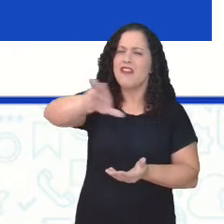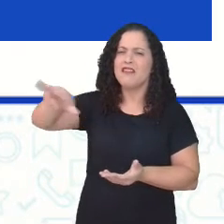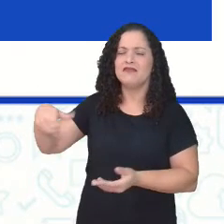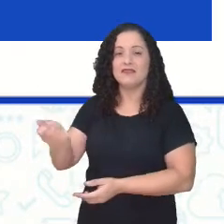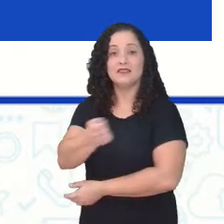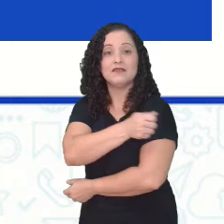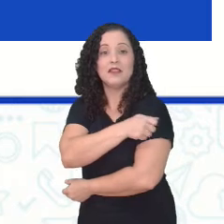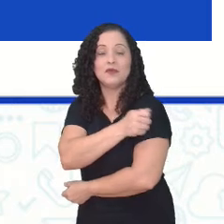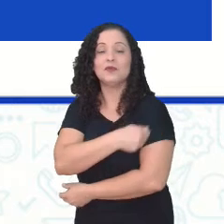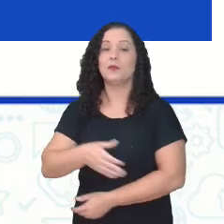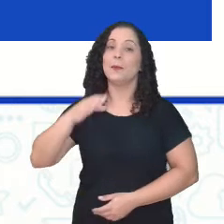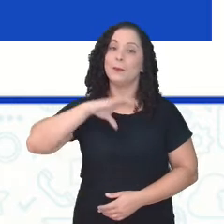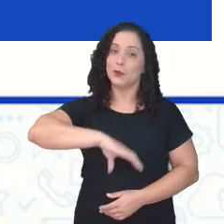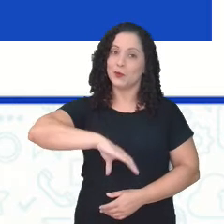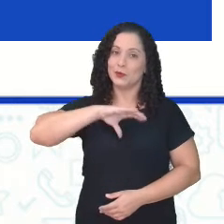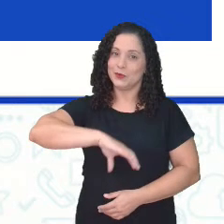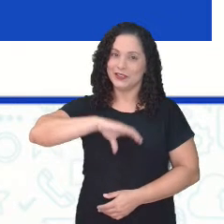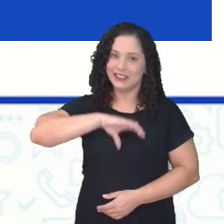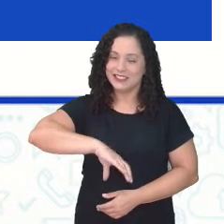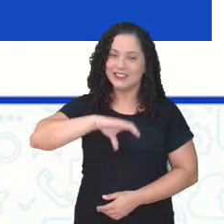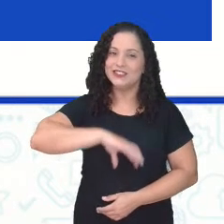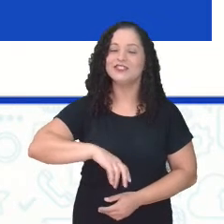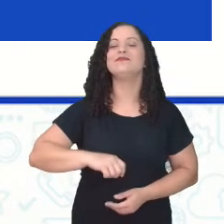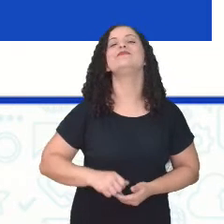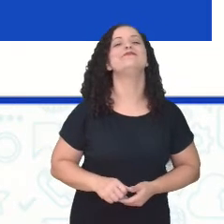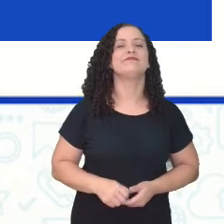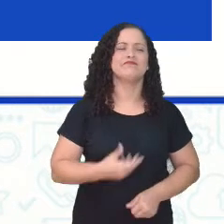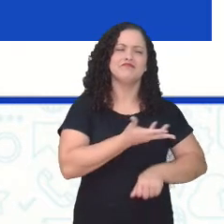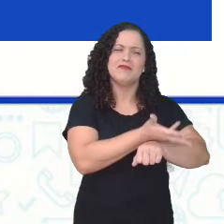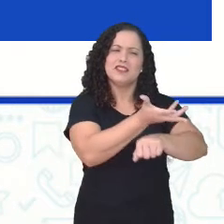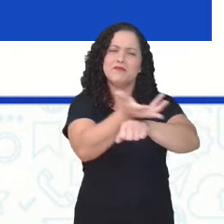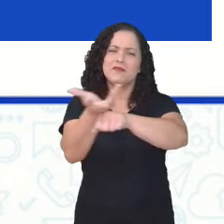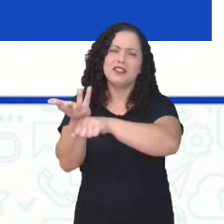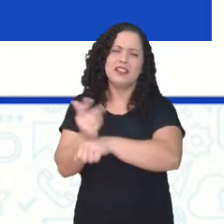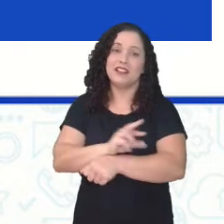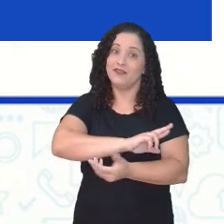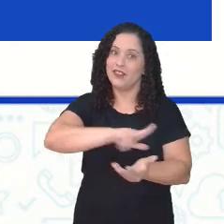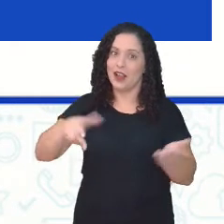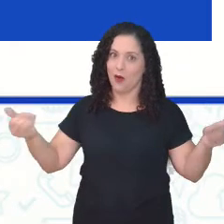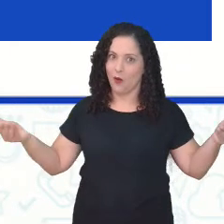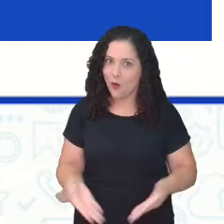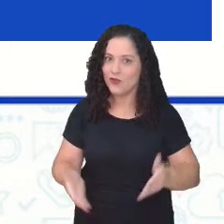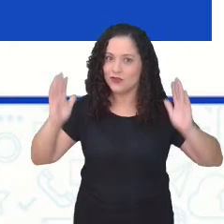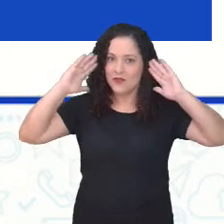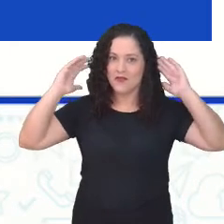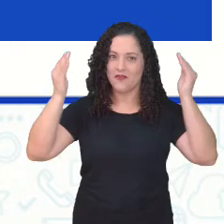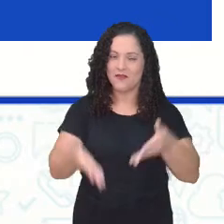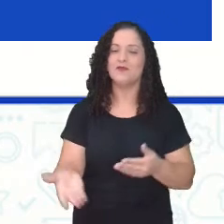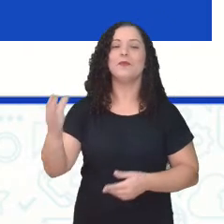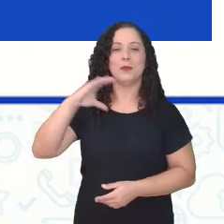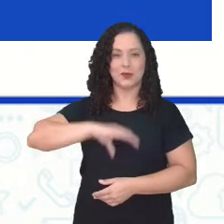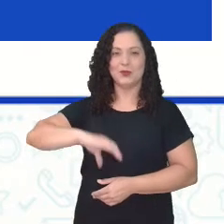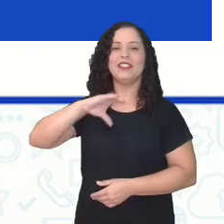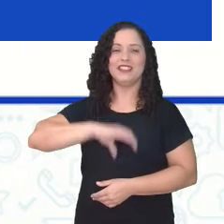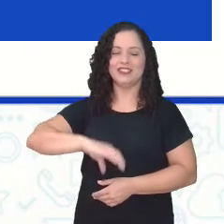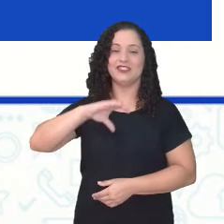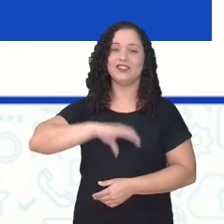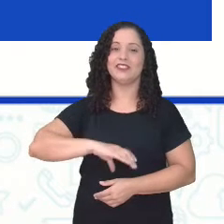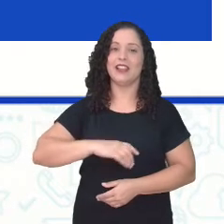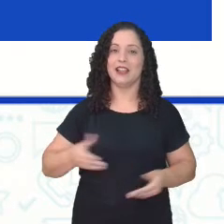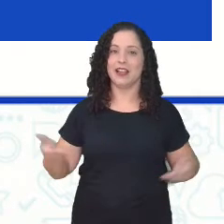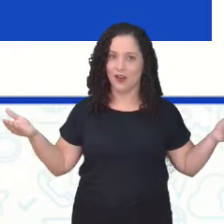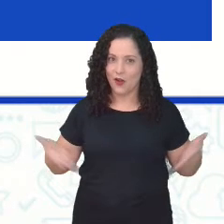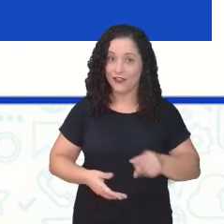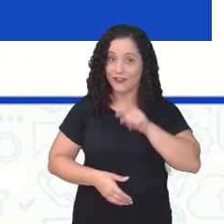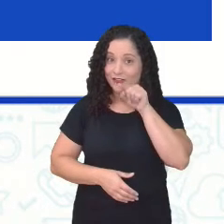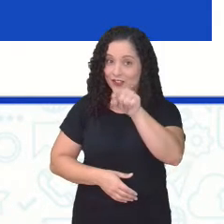de língua portuguesa, não é? Ou qualquer outra disciplina, mas o foco agora é língua portuguesa. Então, foca